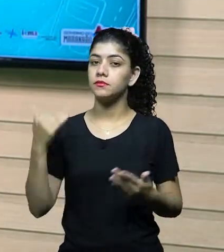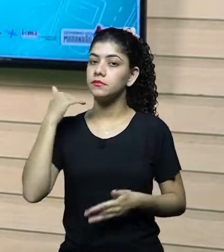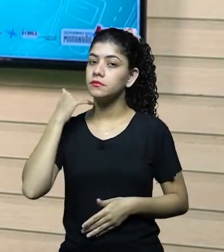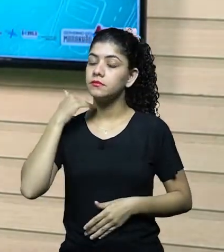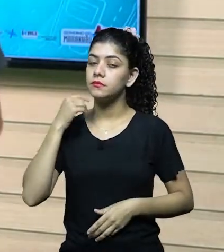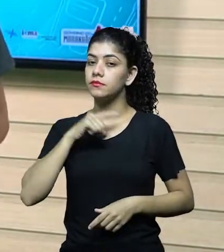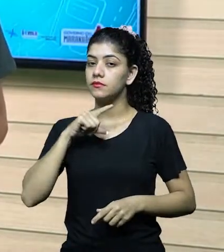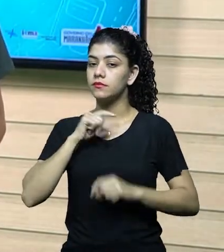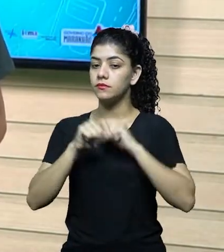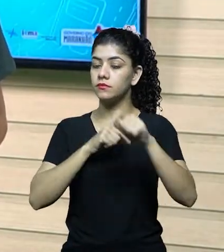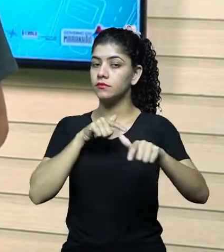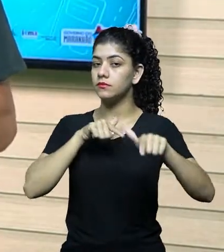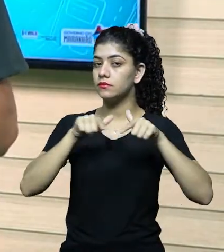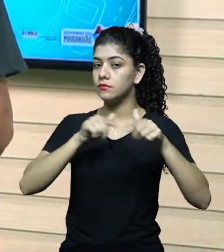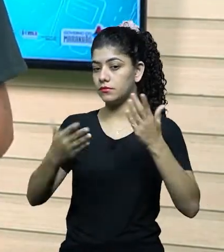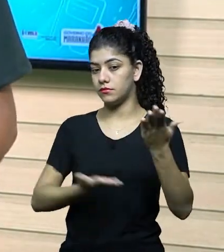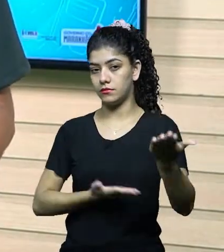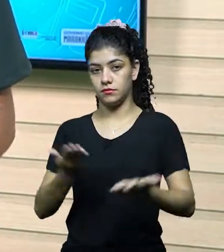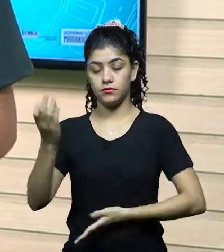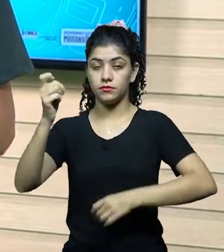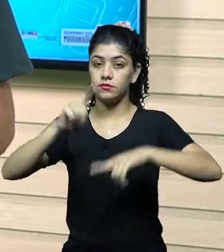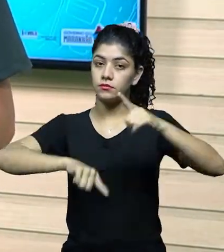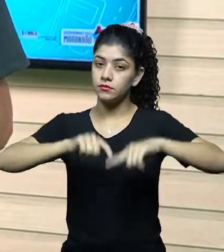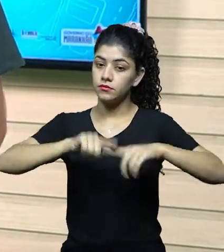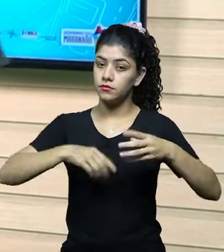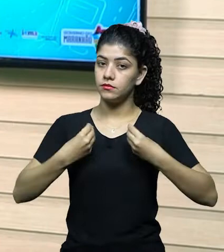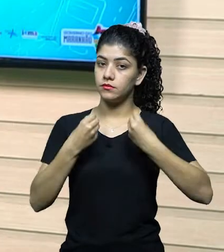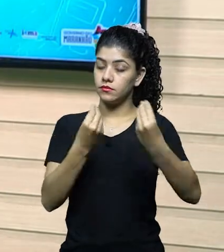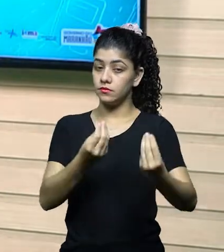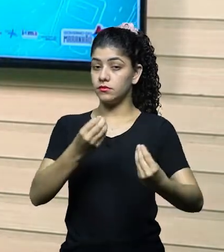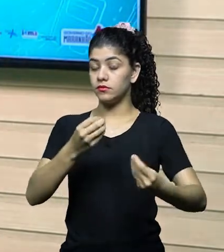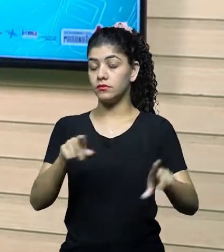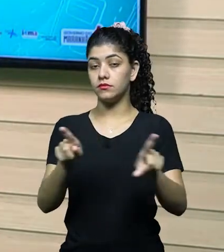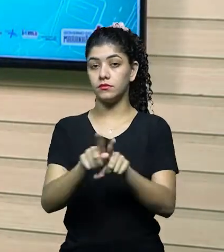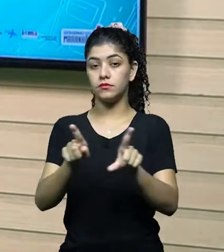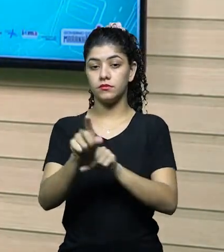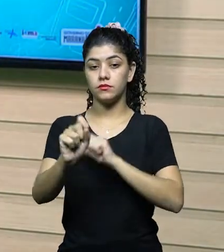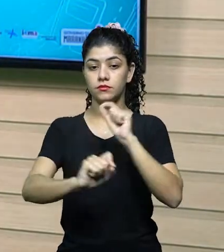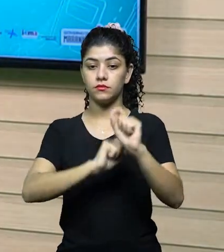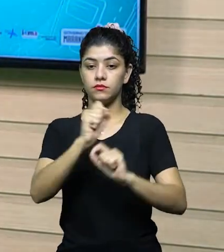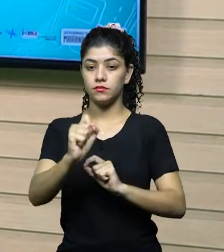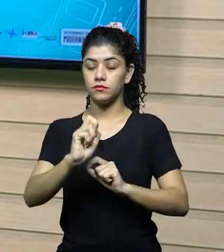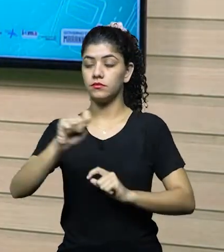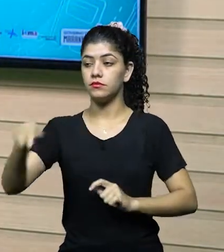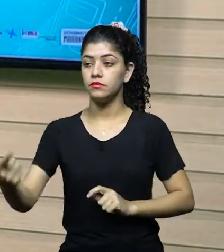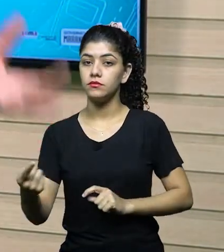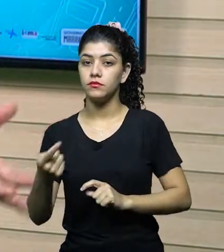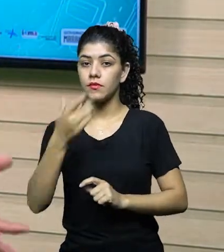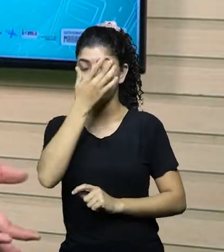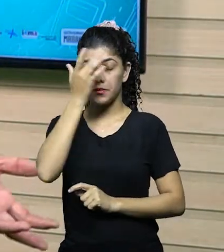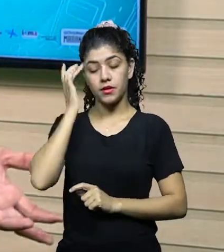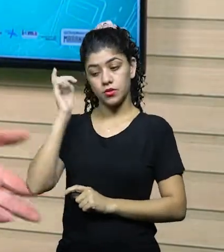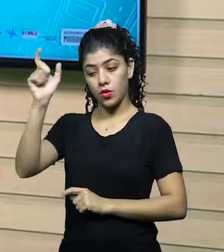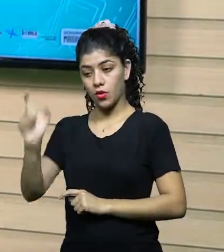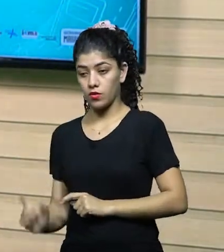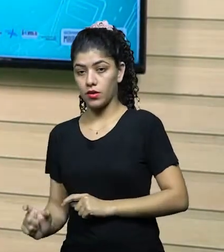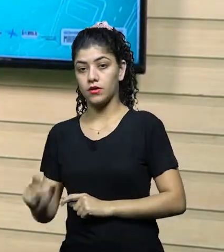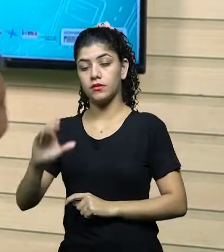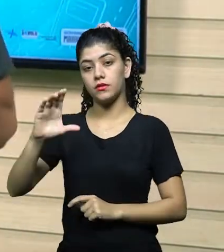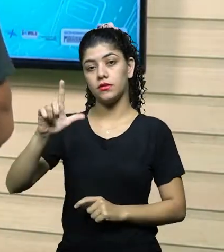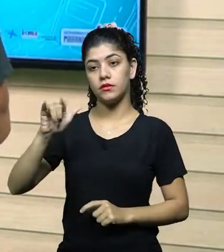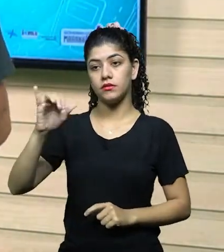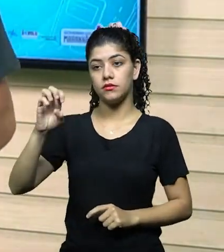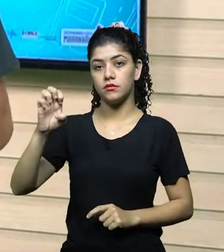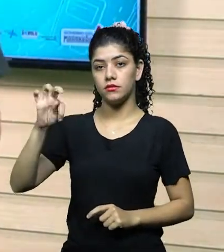cobrar pela parte do serviço dele, ou pelo produto que ele está oferecendo, e do outro lado, o cliente ele tem o benefício que